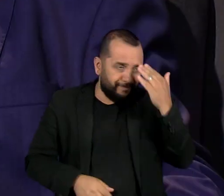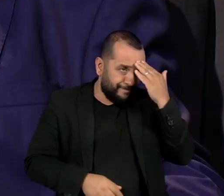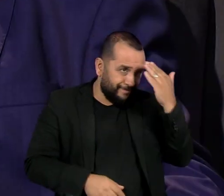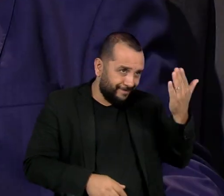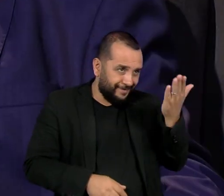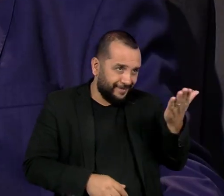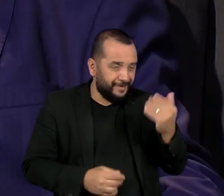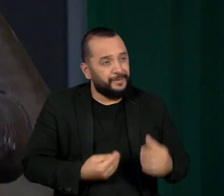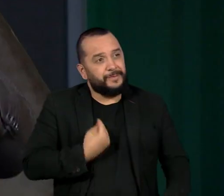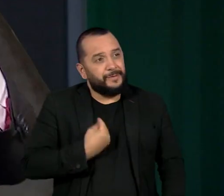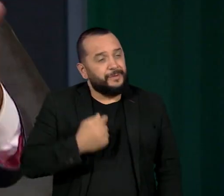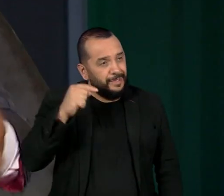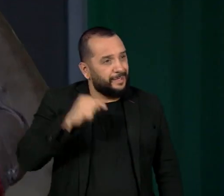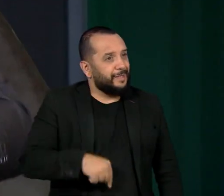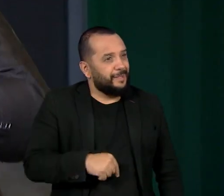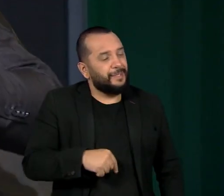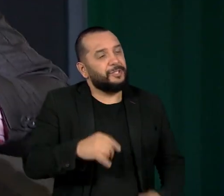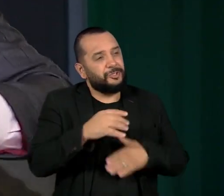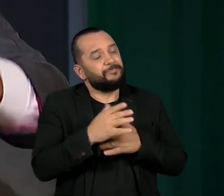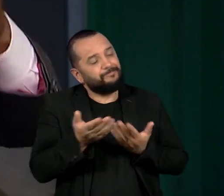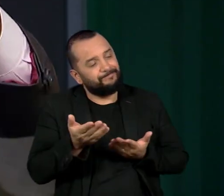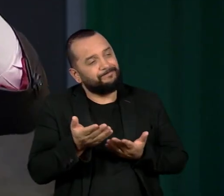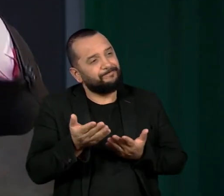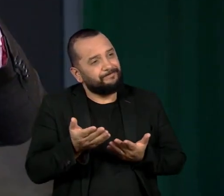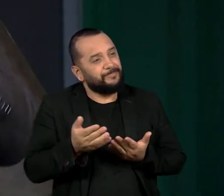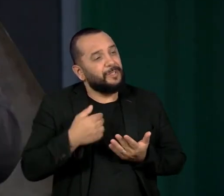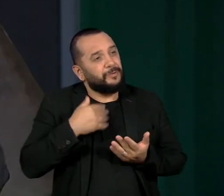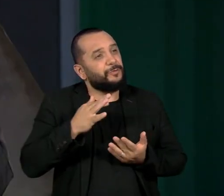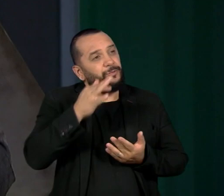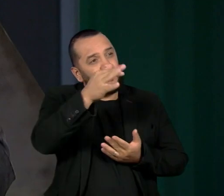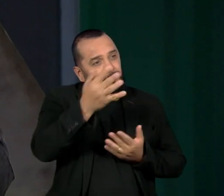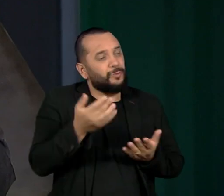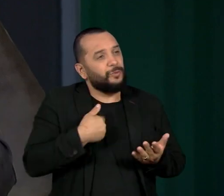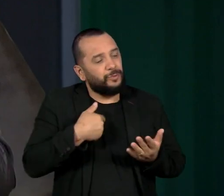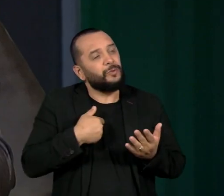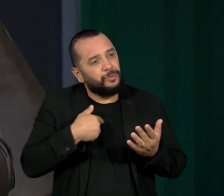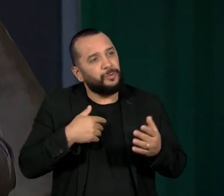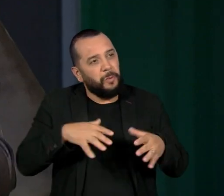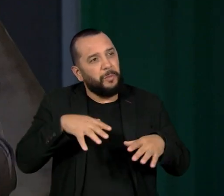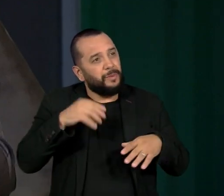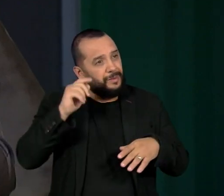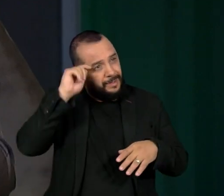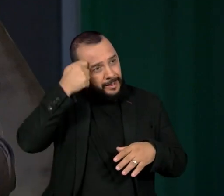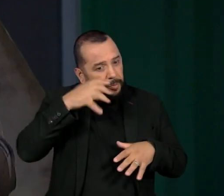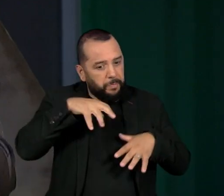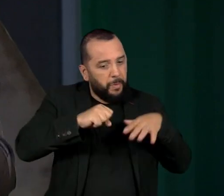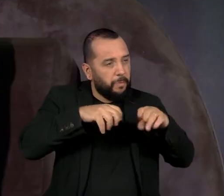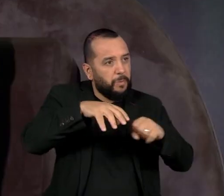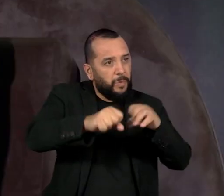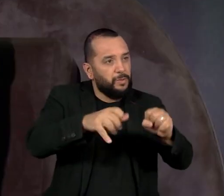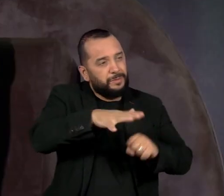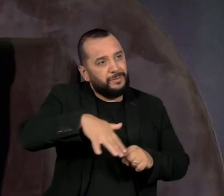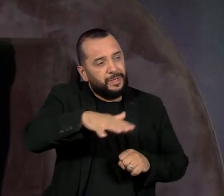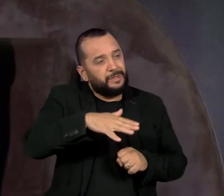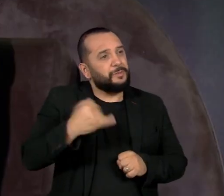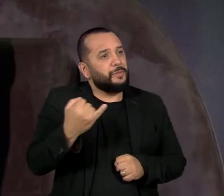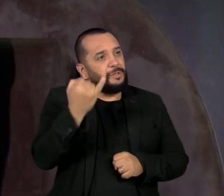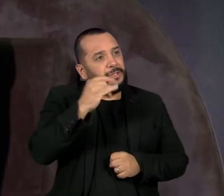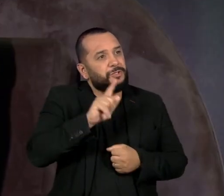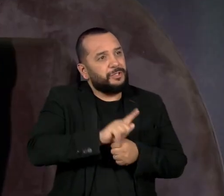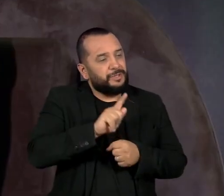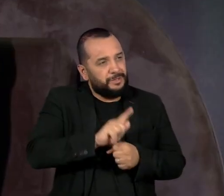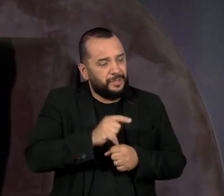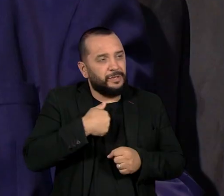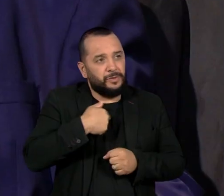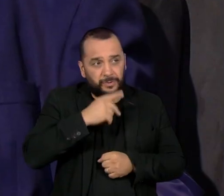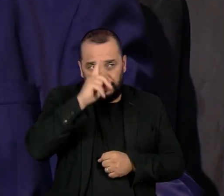gentileza, né, de estar conosco, que muito em breve tenhamos muito mais Carlos, né, nesses espaços importantes de gestão hospitalar e da saúde,